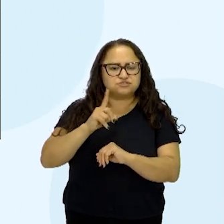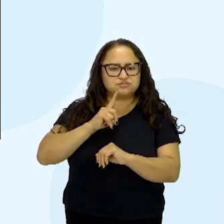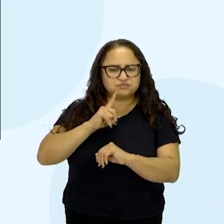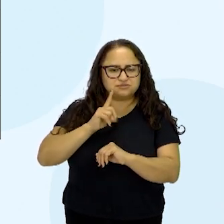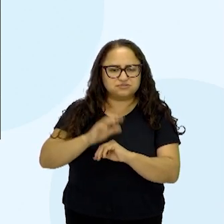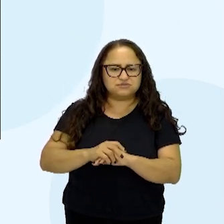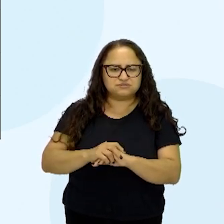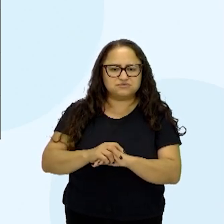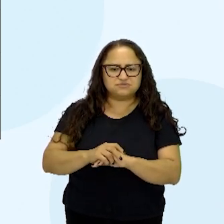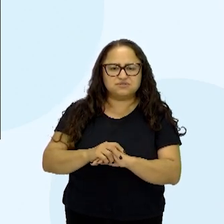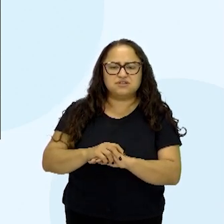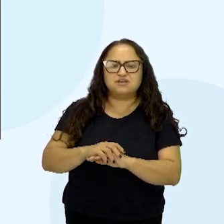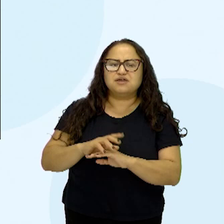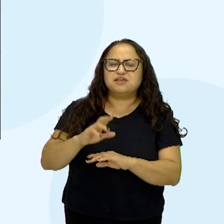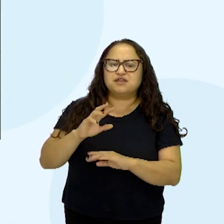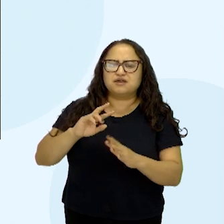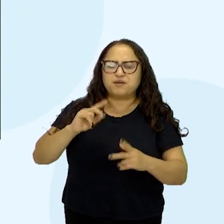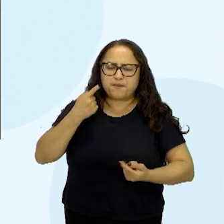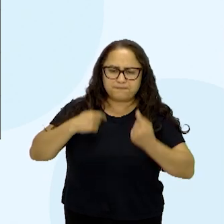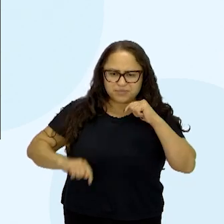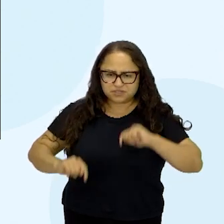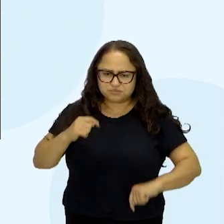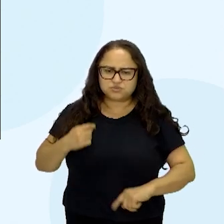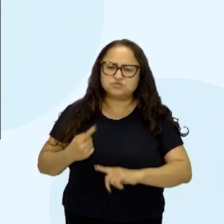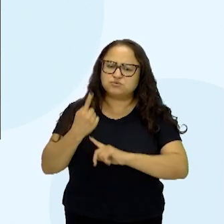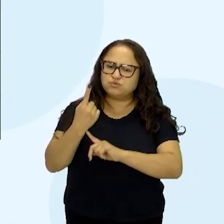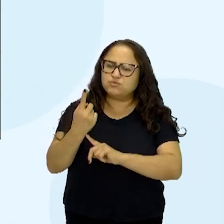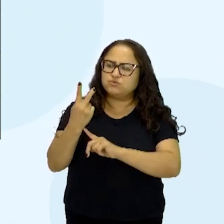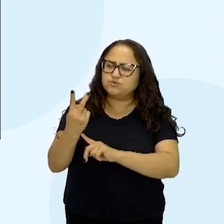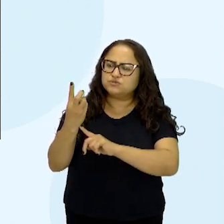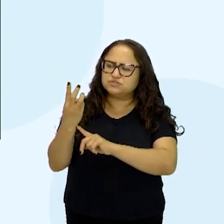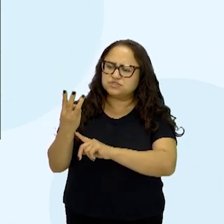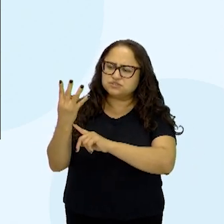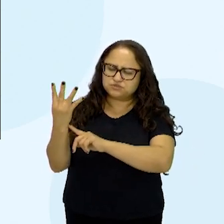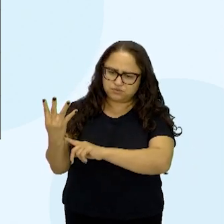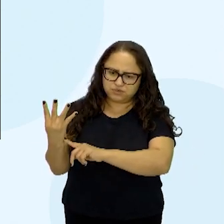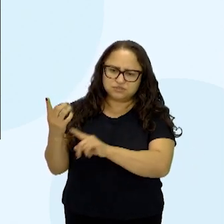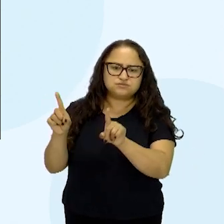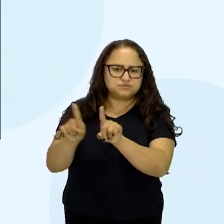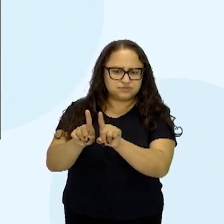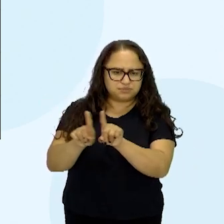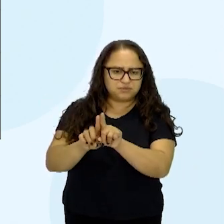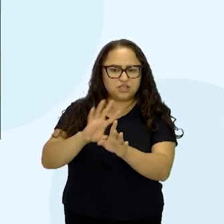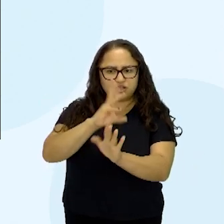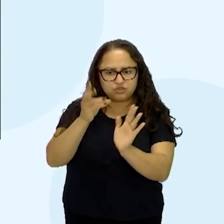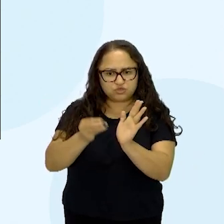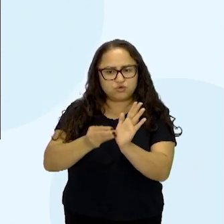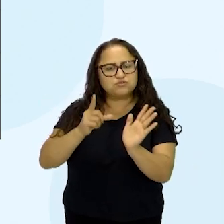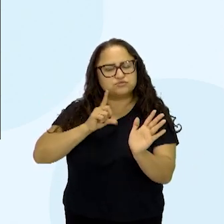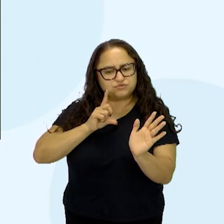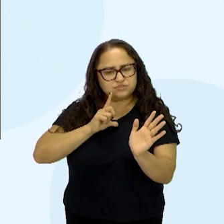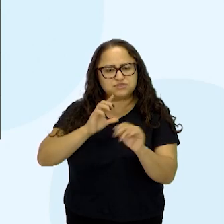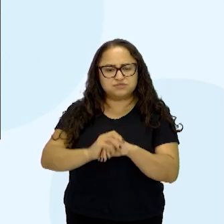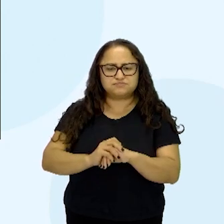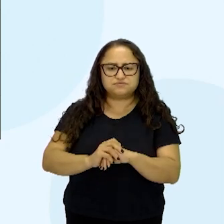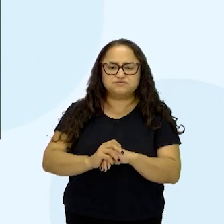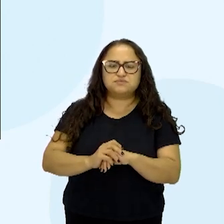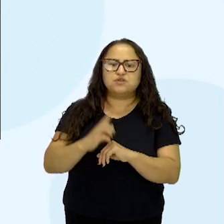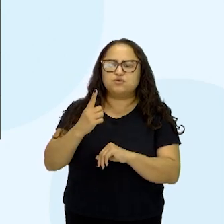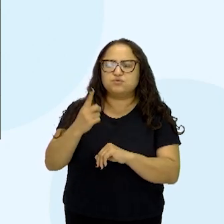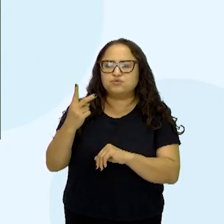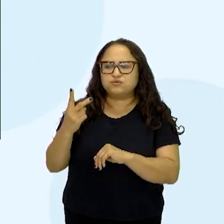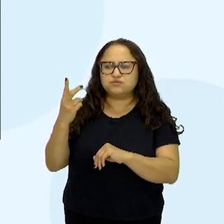ia ter pouquinho. Hair, Everybody has hair, but João. Ok. Metabolism, que é o metabolismo. Todos. Nervous